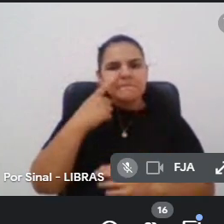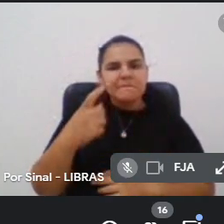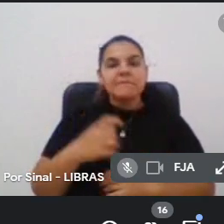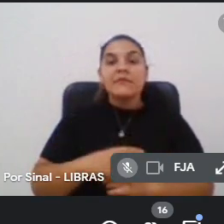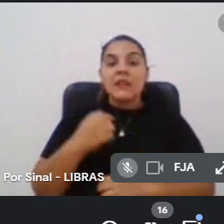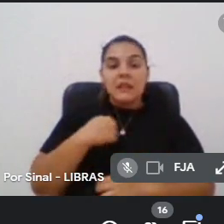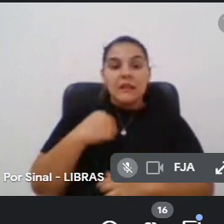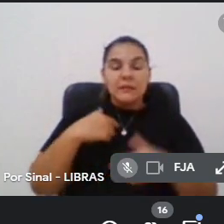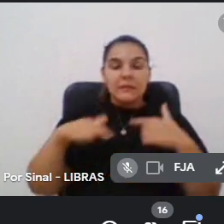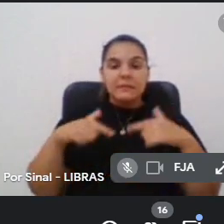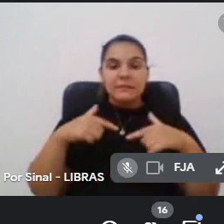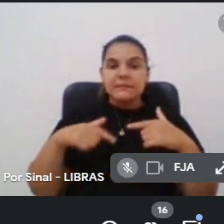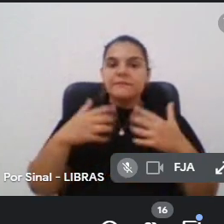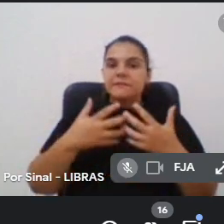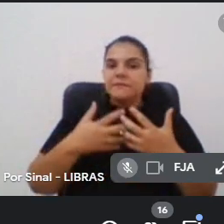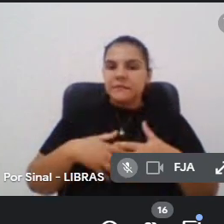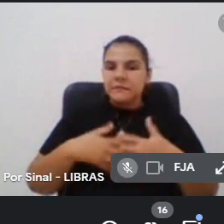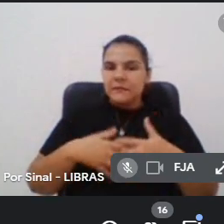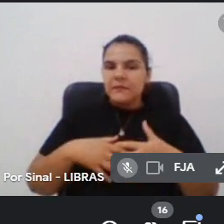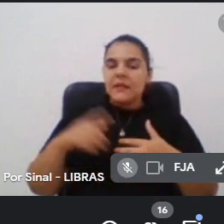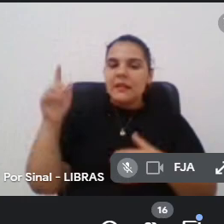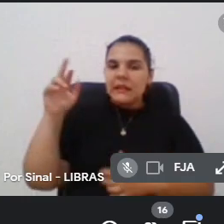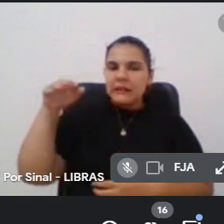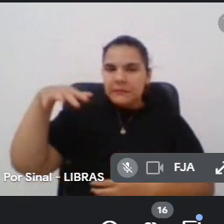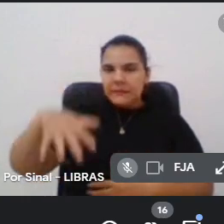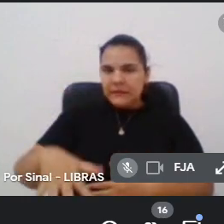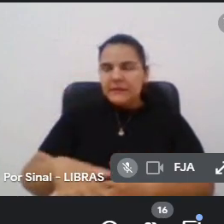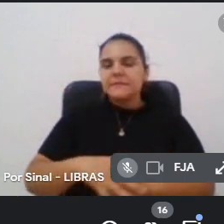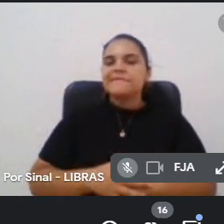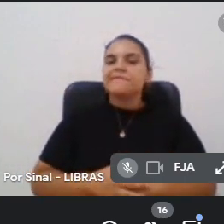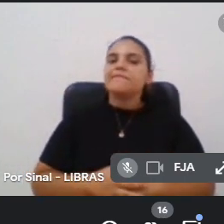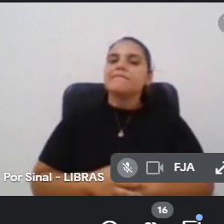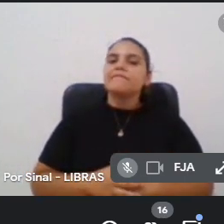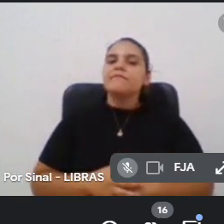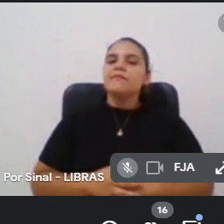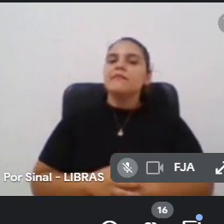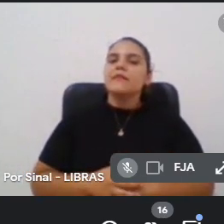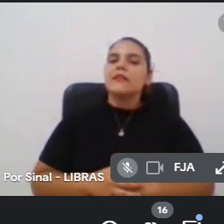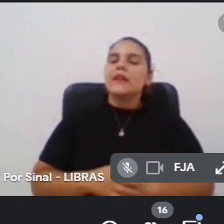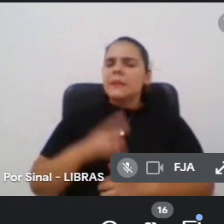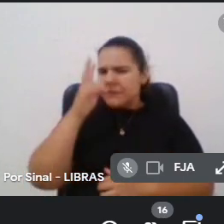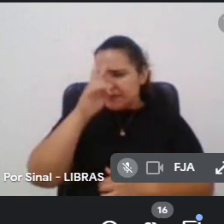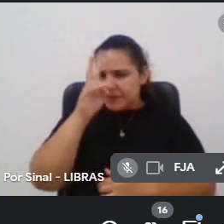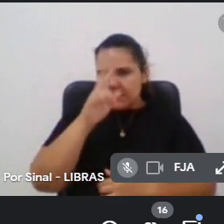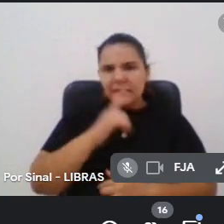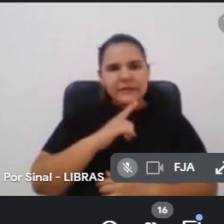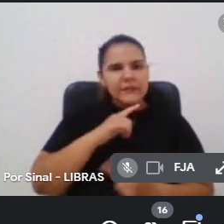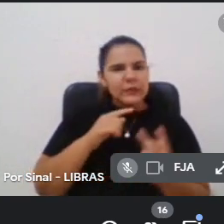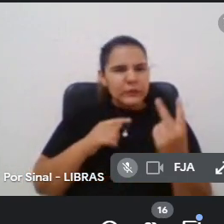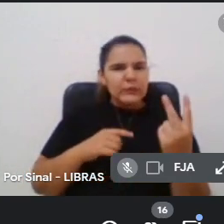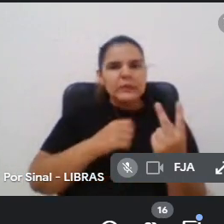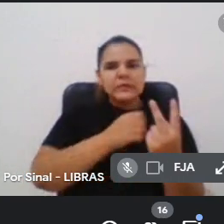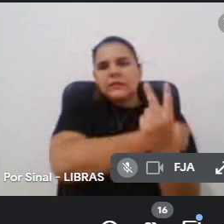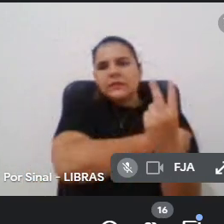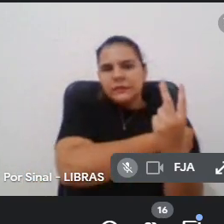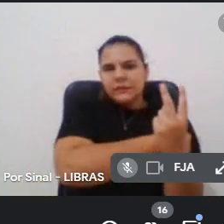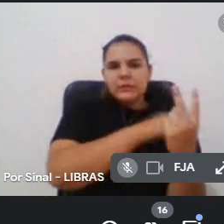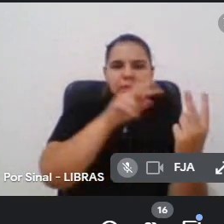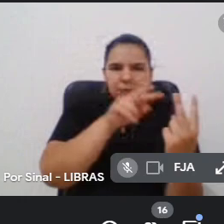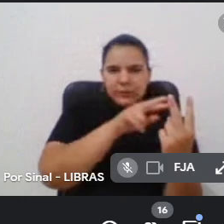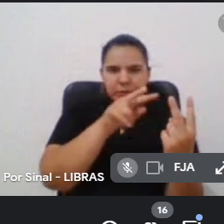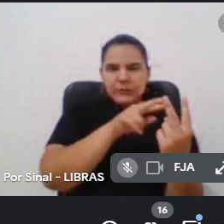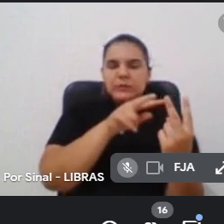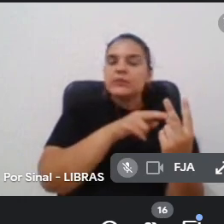E tive um dos meus alunos, que foi pessoa em situação de rua. E fez tanto curso de